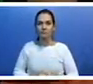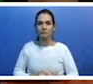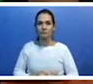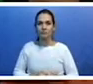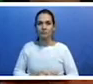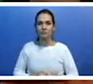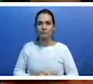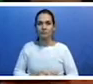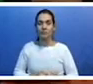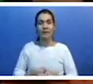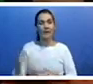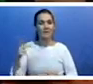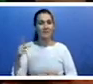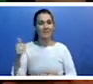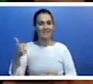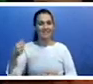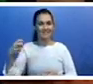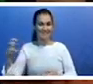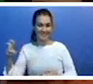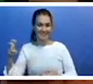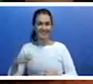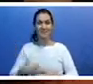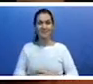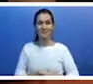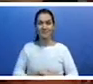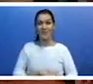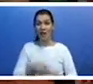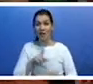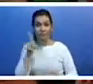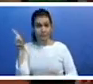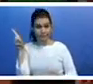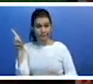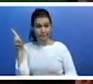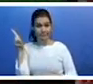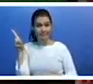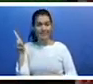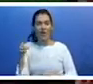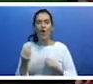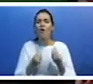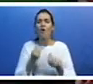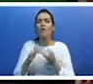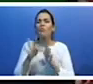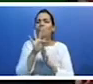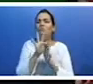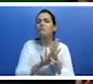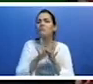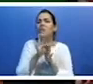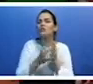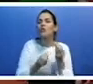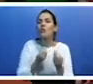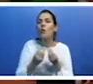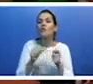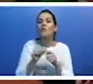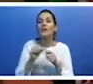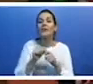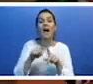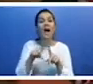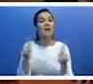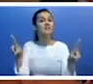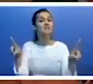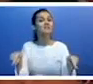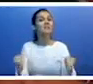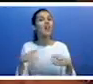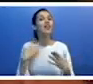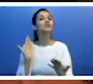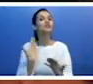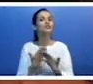Continuando na página 15, tá? Aqui seria o texto que nós iríamos montar em sala de aula, tá bom?